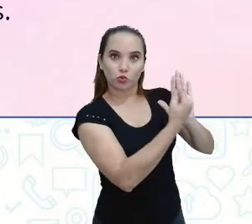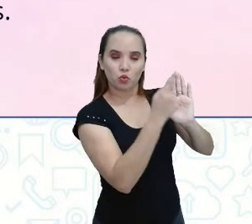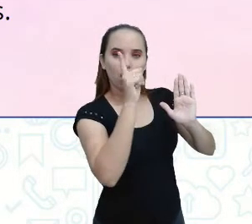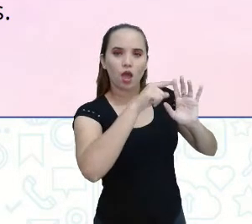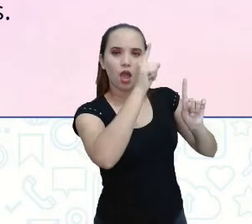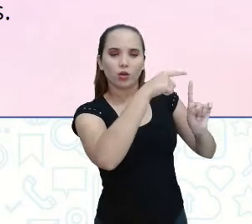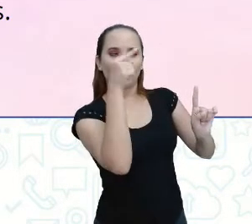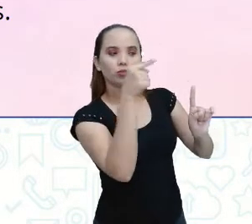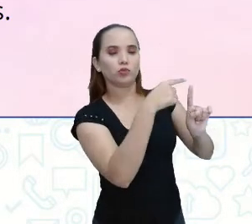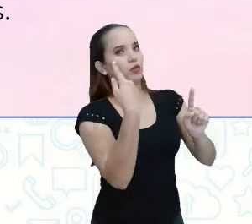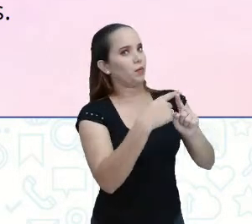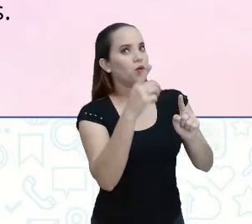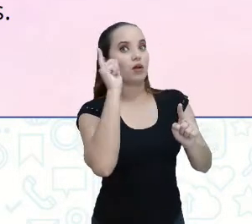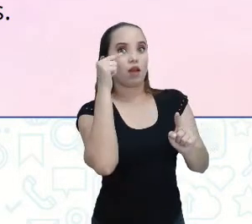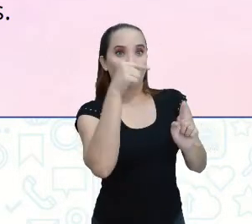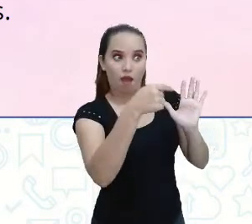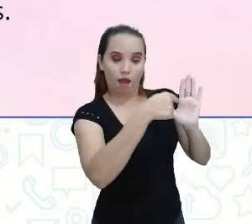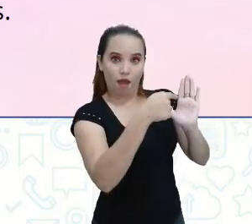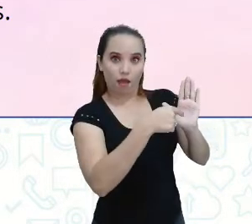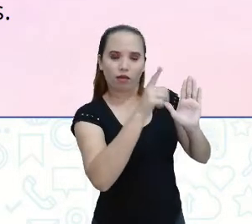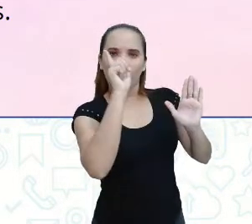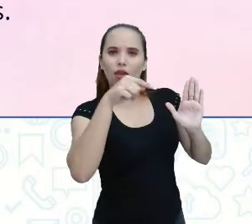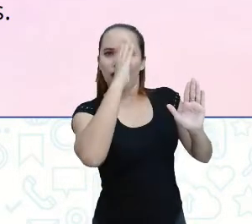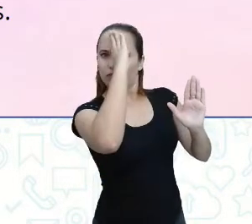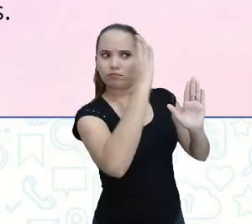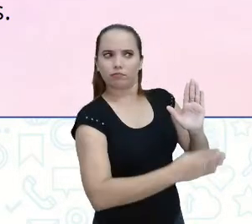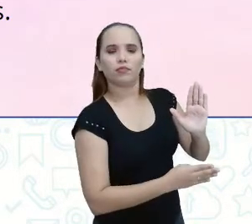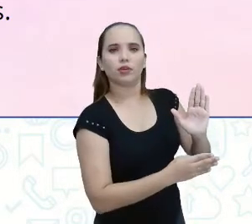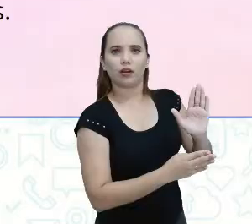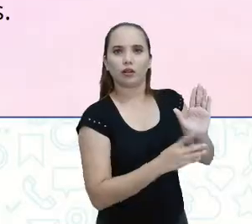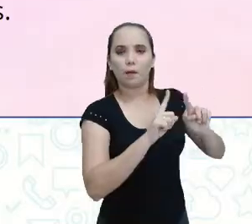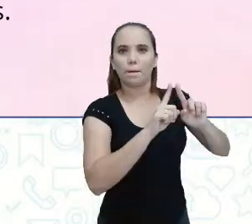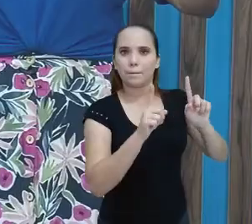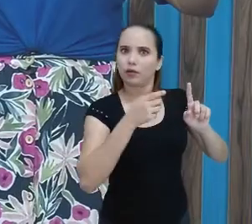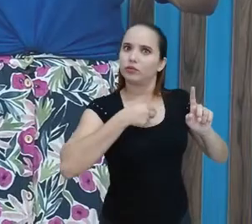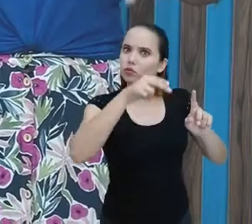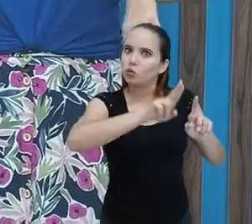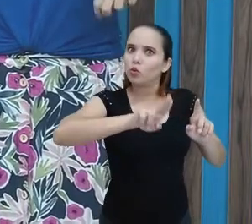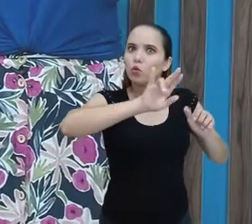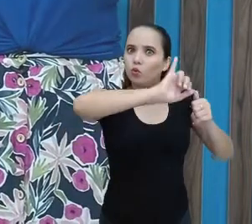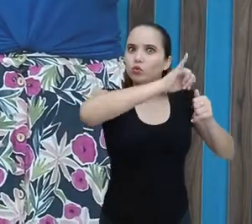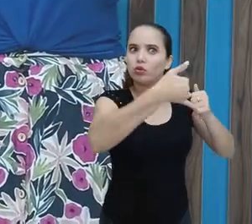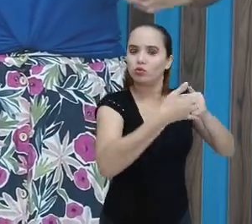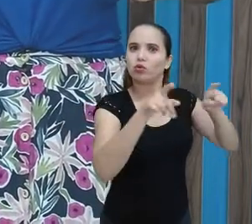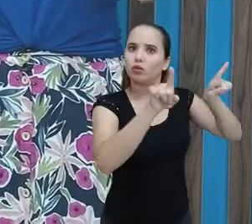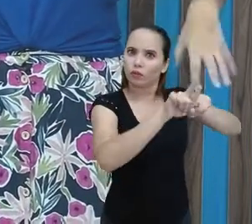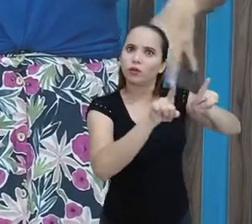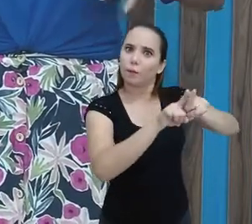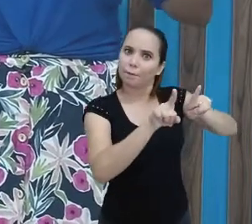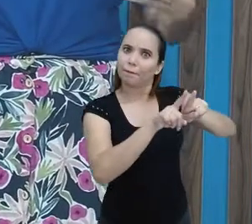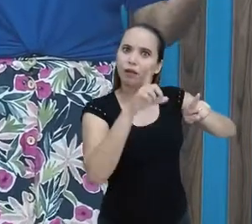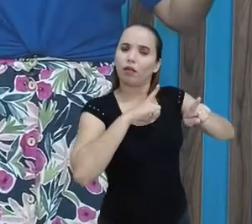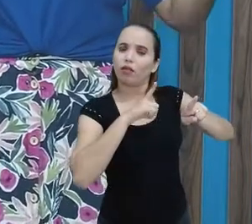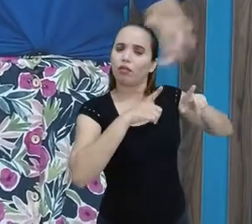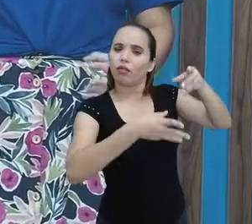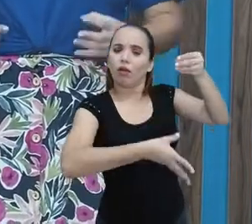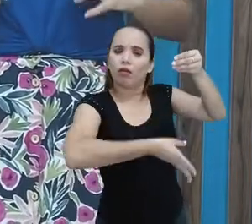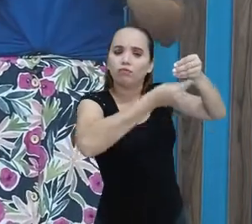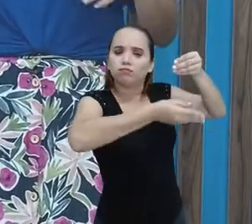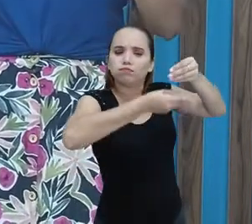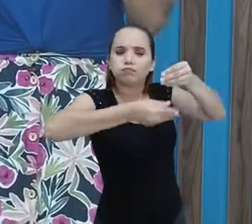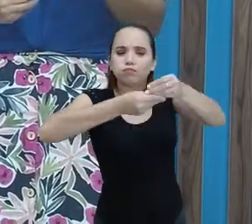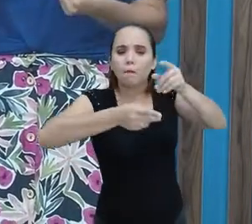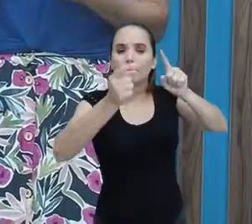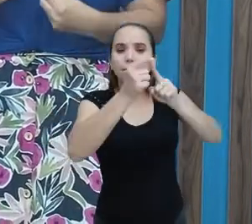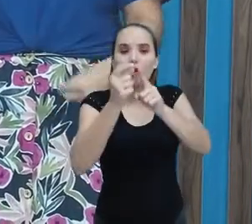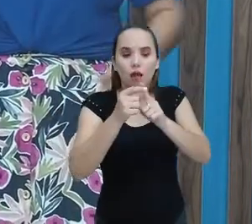indo diretamente. O que não quer dizer que eu não faça uso de adjetivos, ou de elementos, ou de palavras que